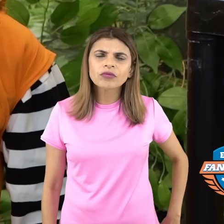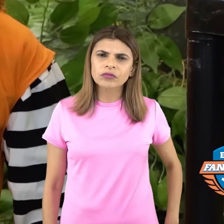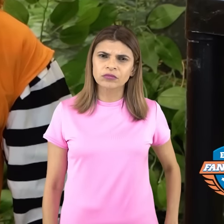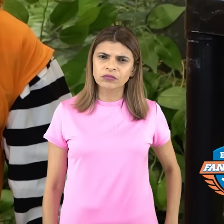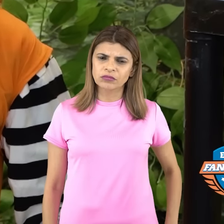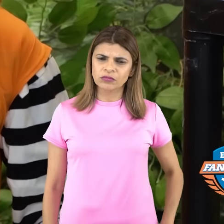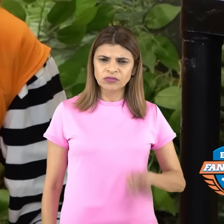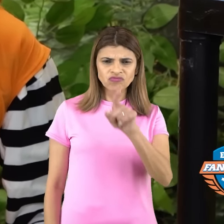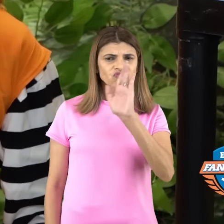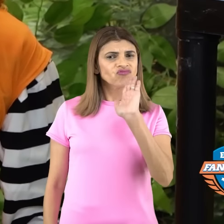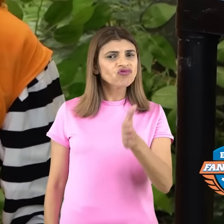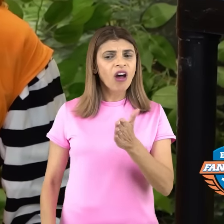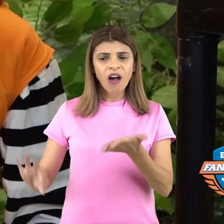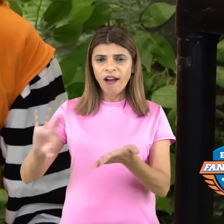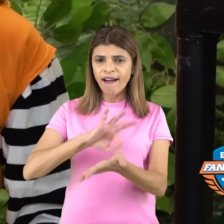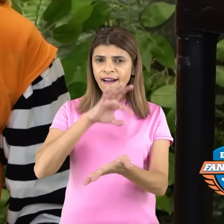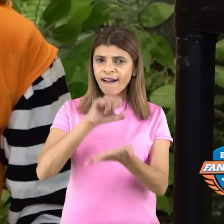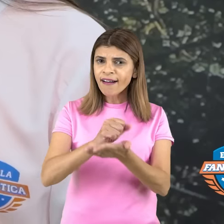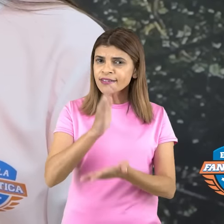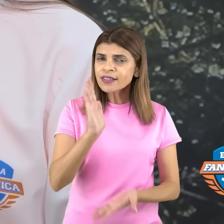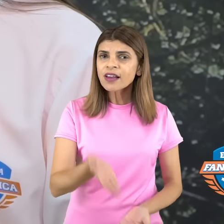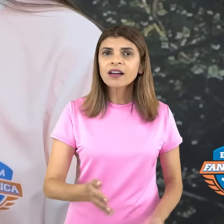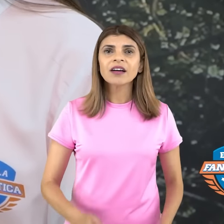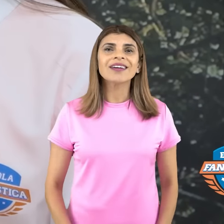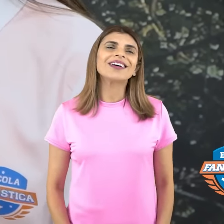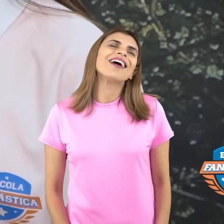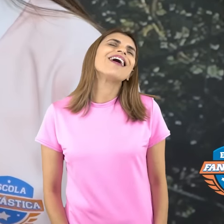Mas você já se matriculou?